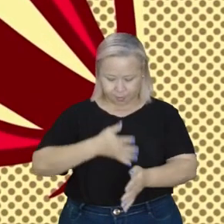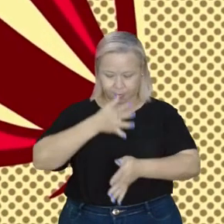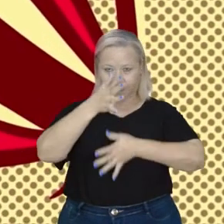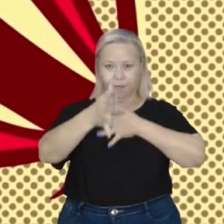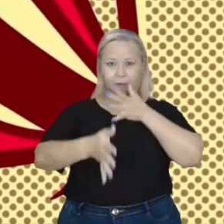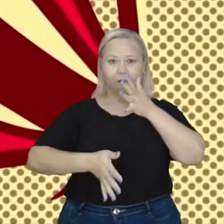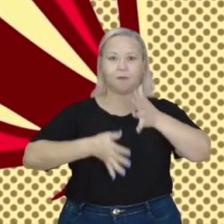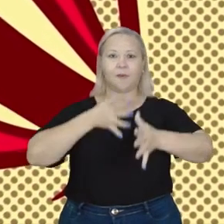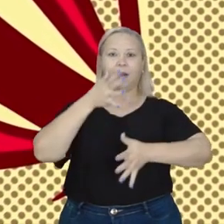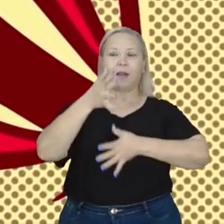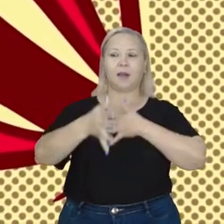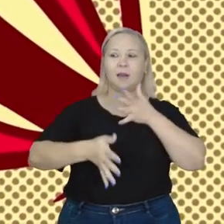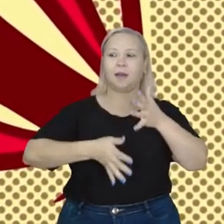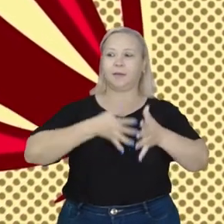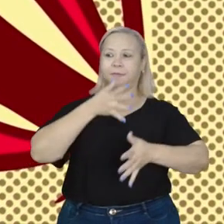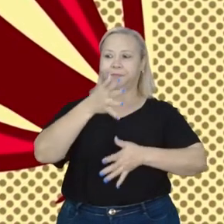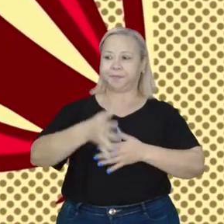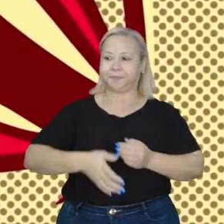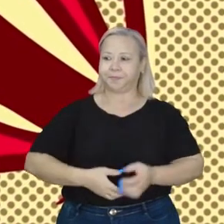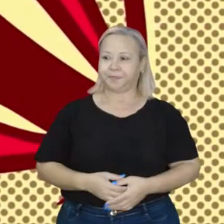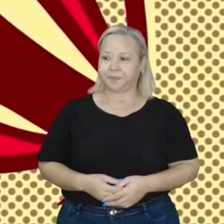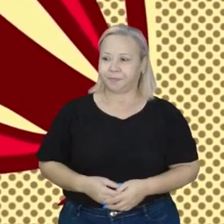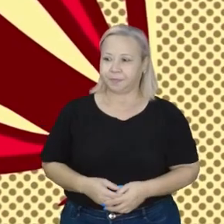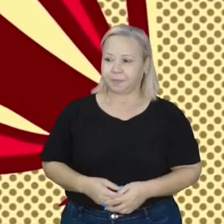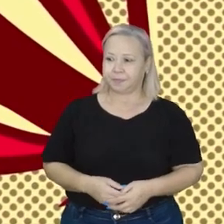agora eu vou falar.